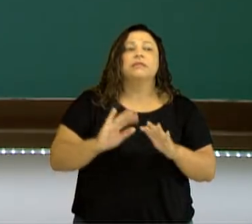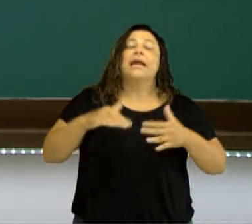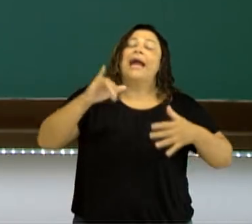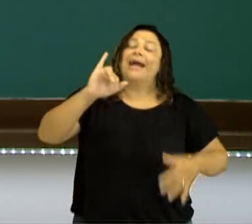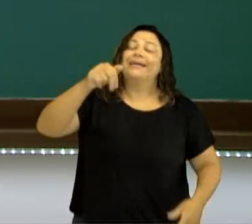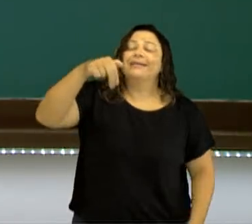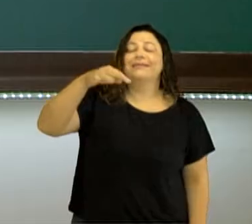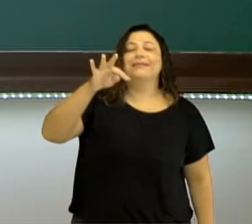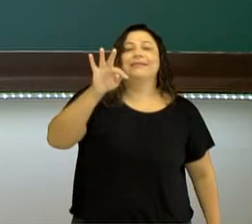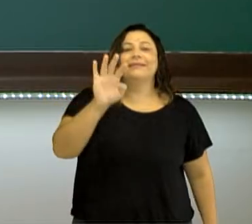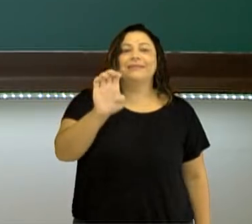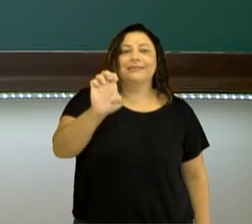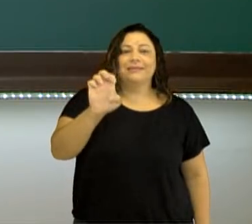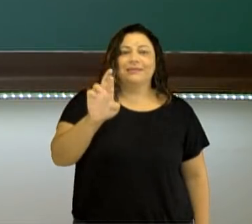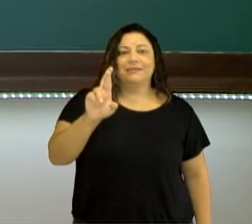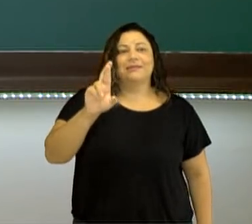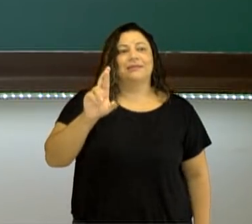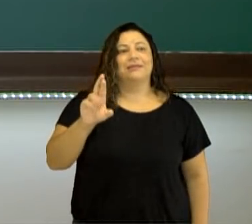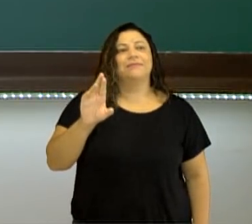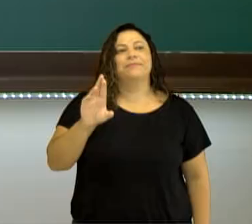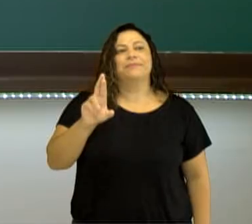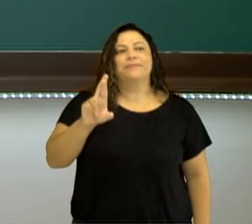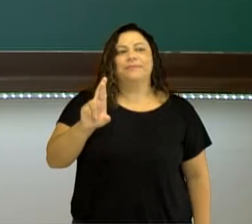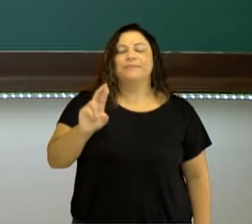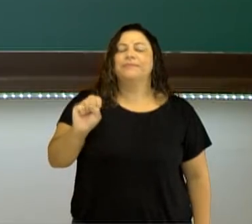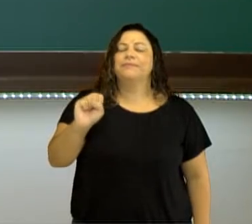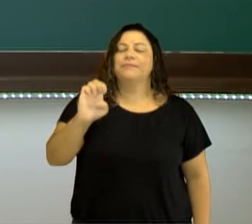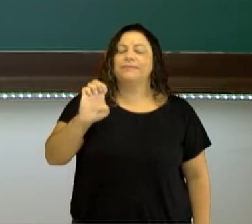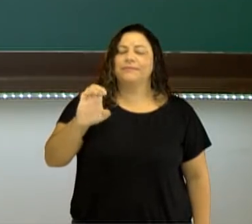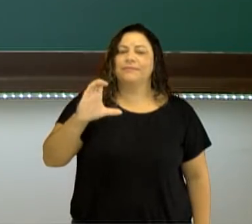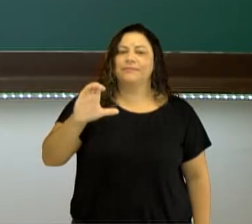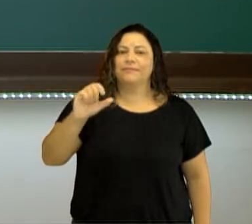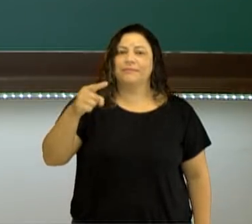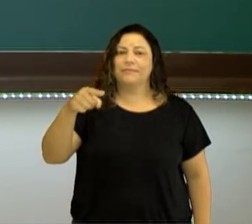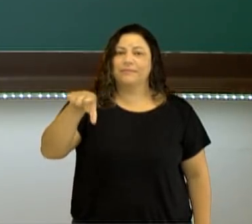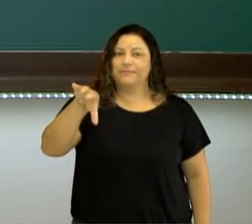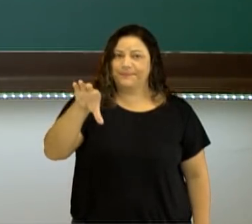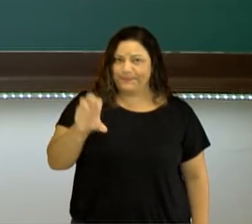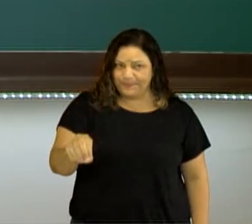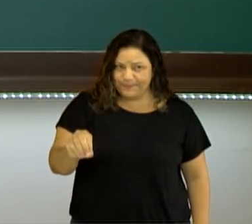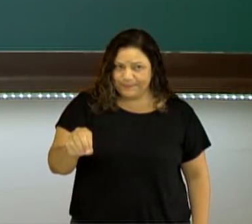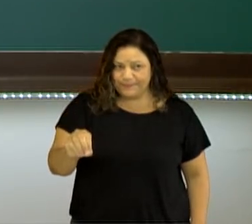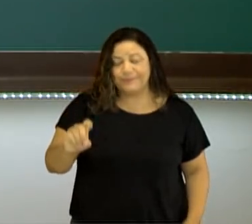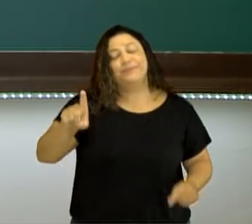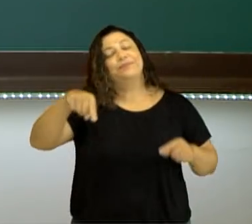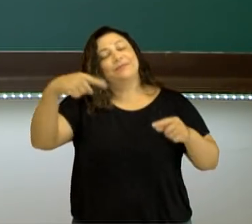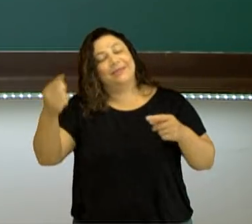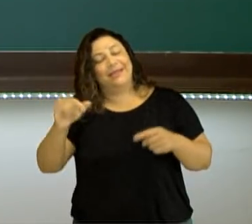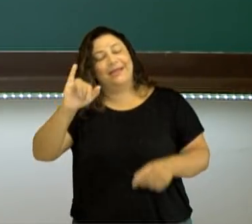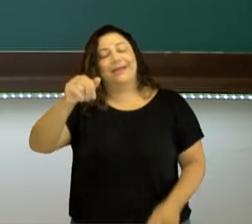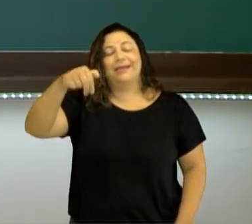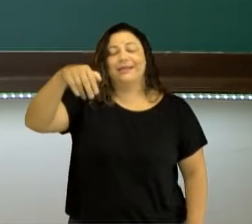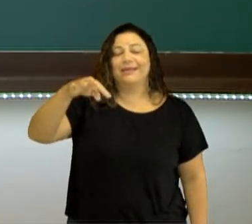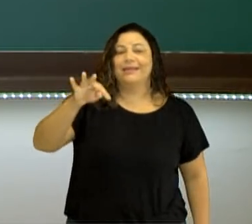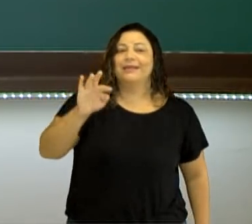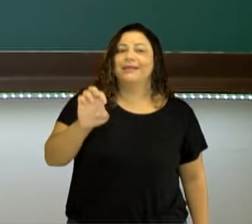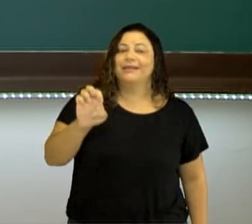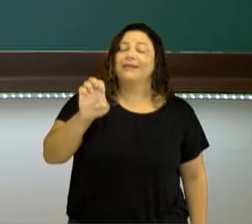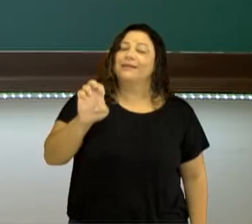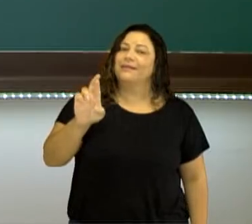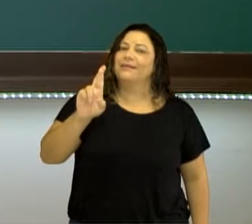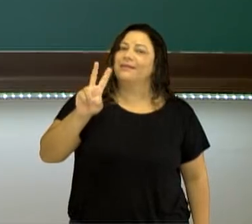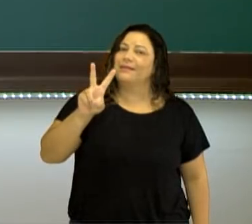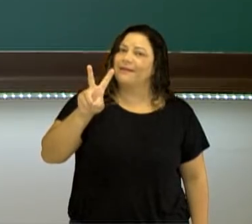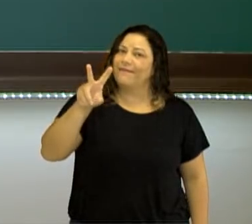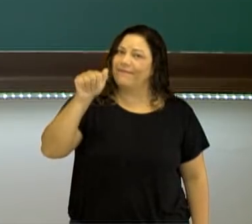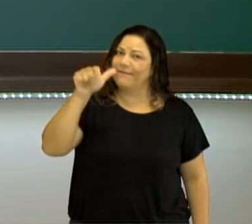Interseção e intervalos é o assunto que nós vamos tratar nessa aula. Interseção e união, que são as operações com